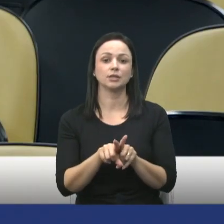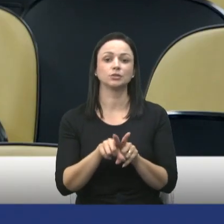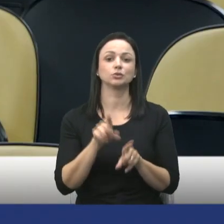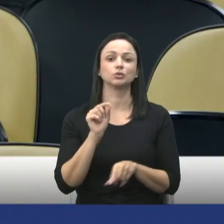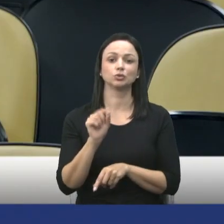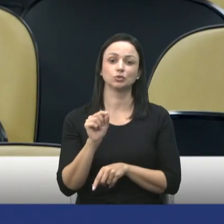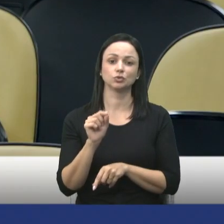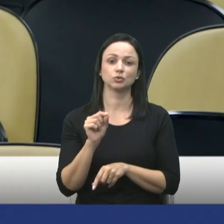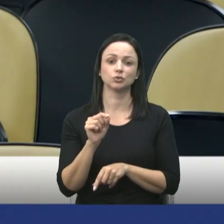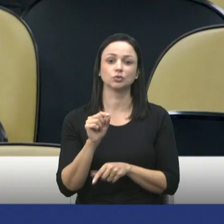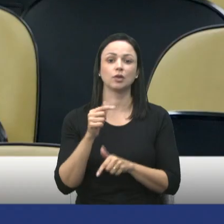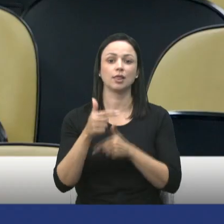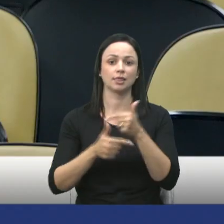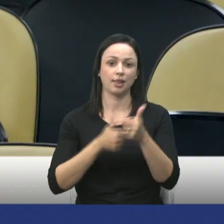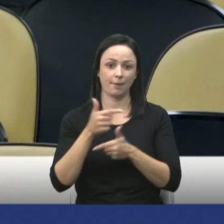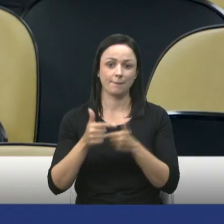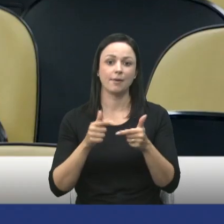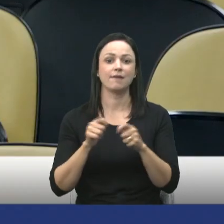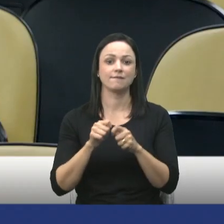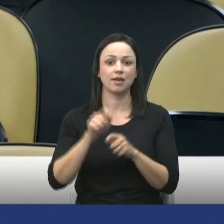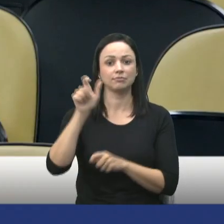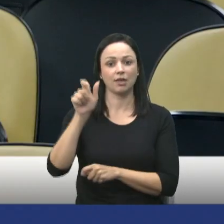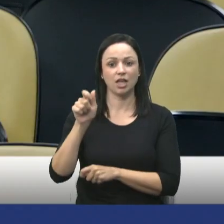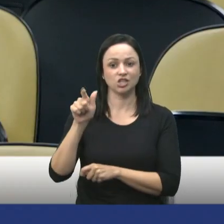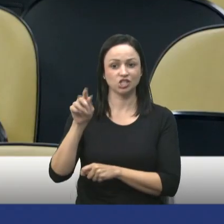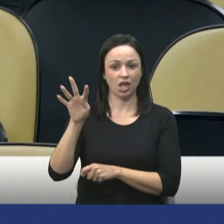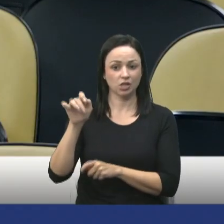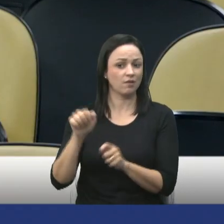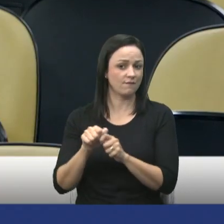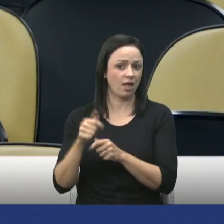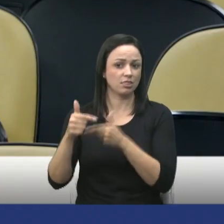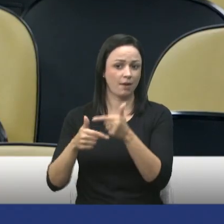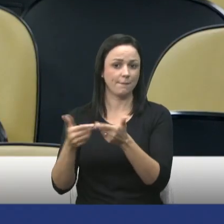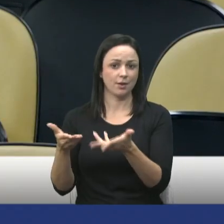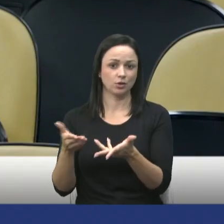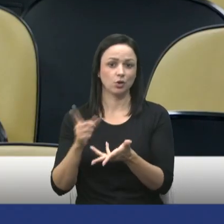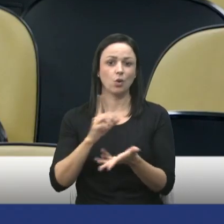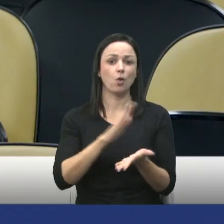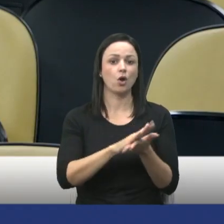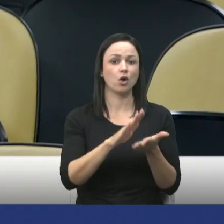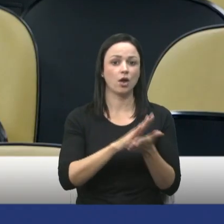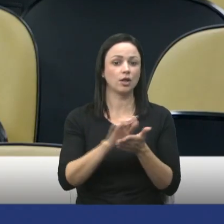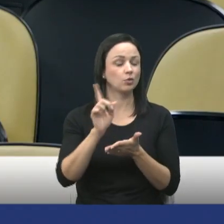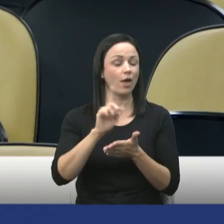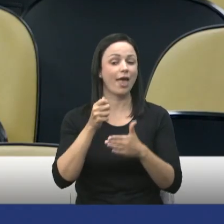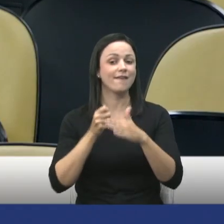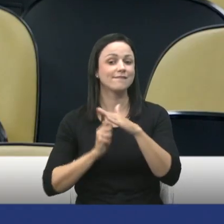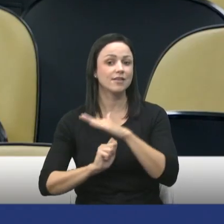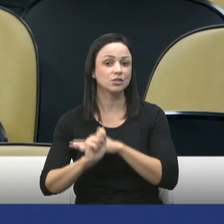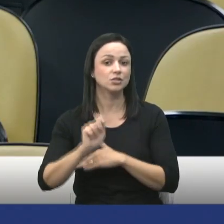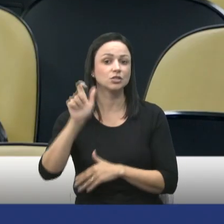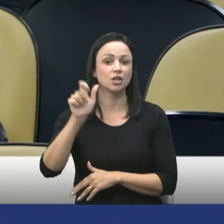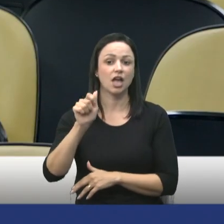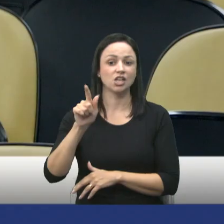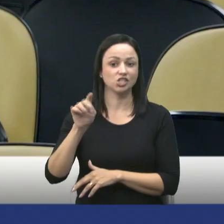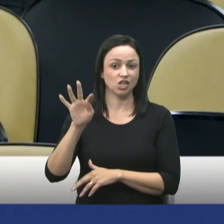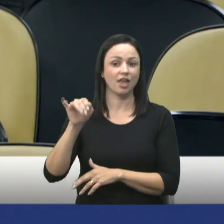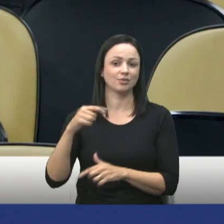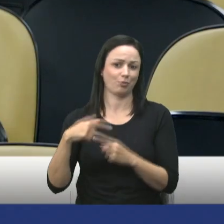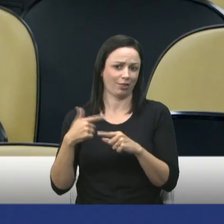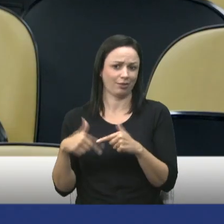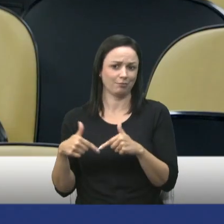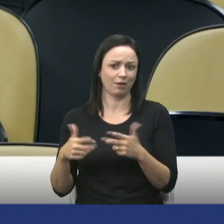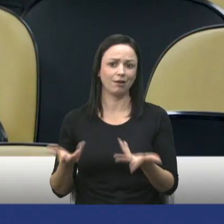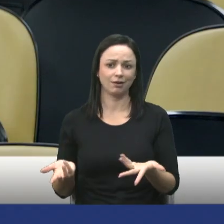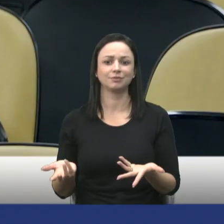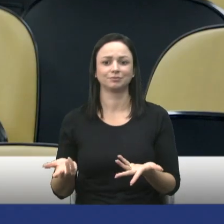impactos do trabalho que é feito pelos agentes, né? Não é um gasto, é um investimento nos agentes administrativos, porque o